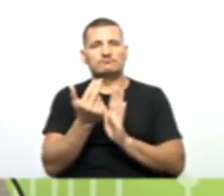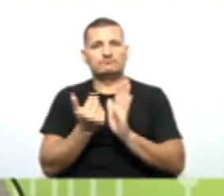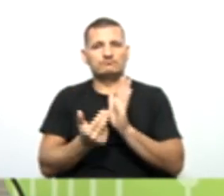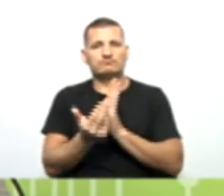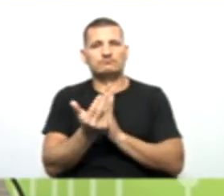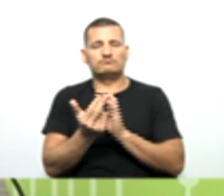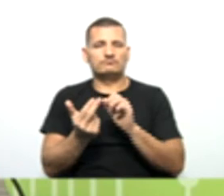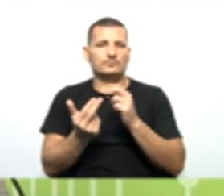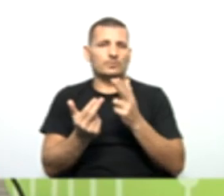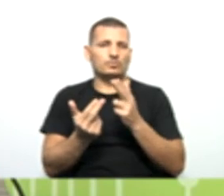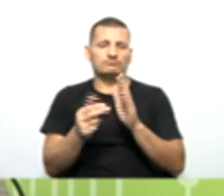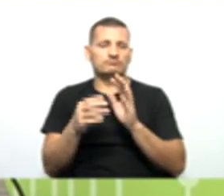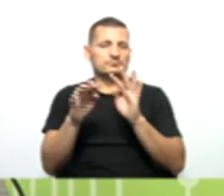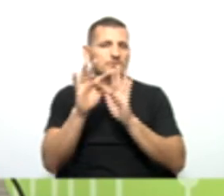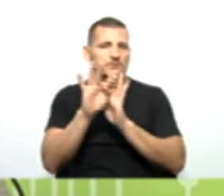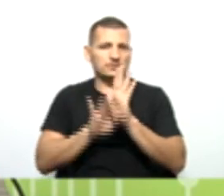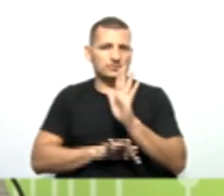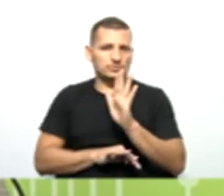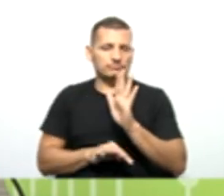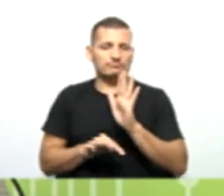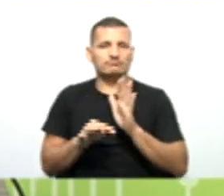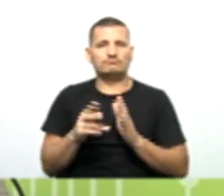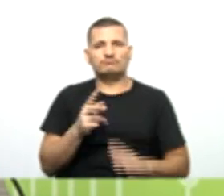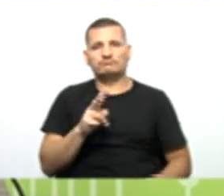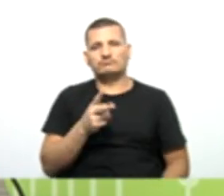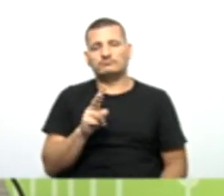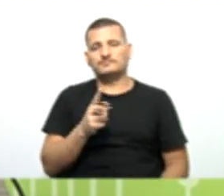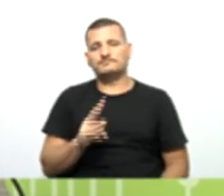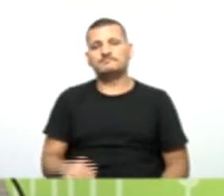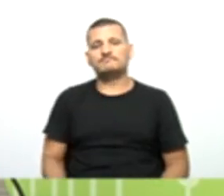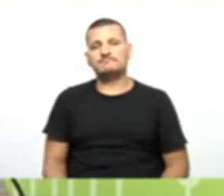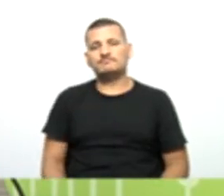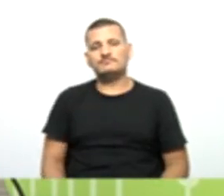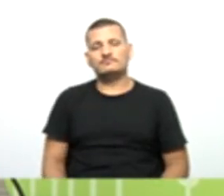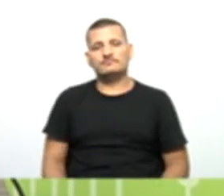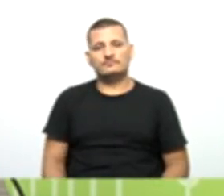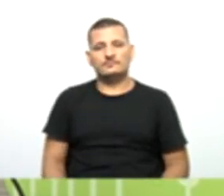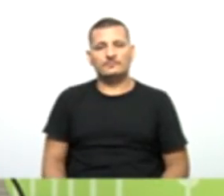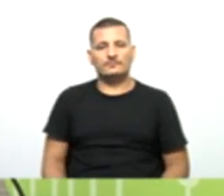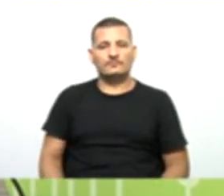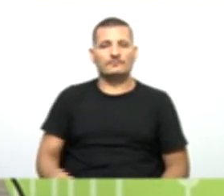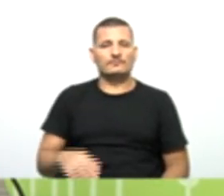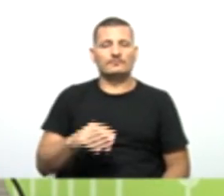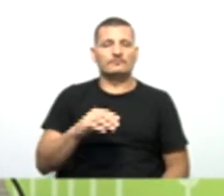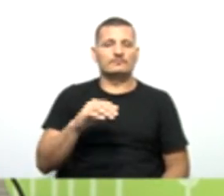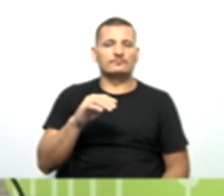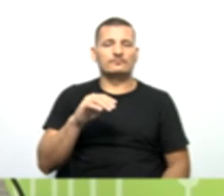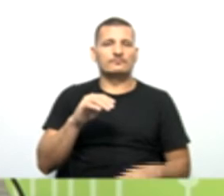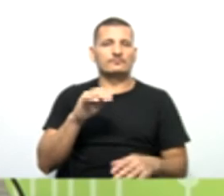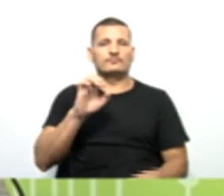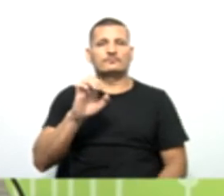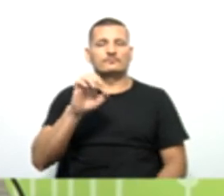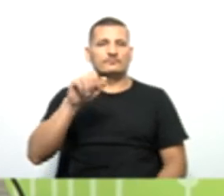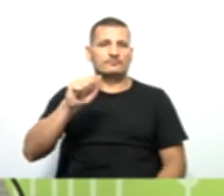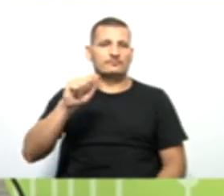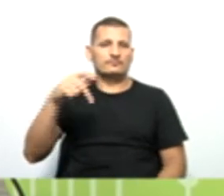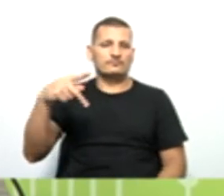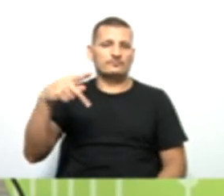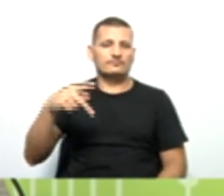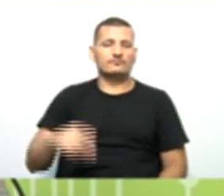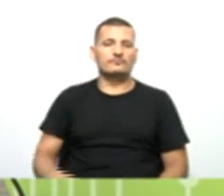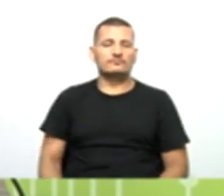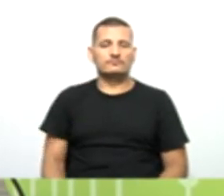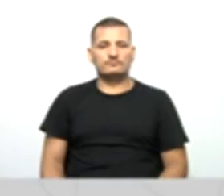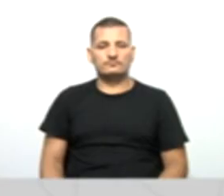ou através de texto indentado, e a gente chama isso de estrutura analítica do